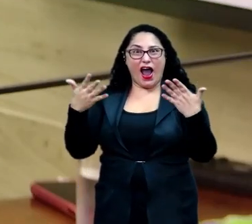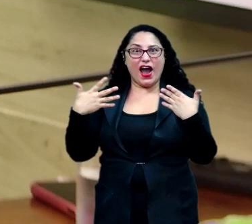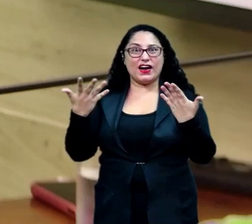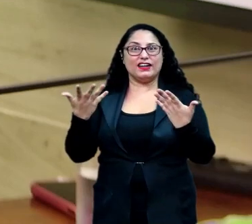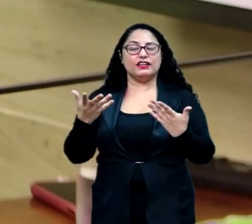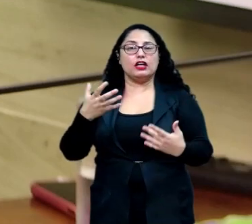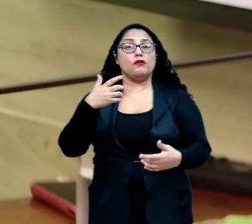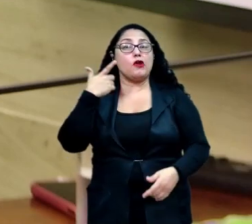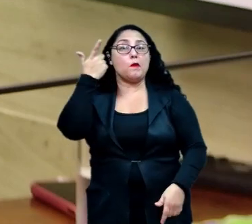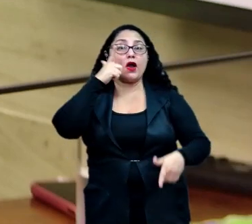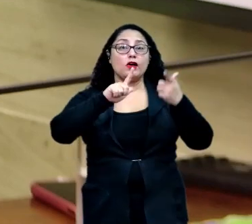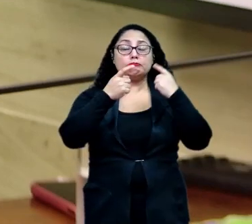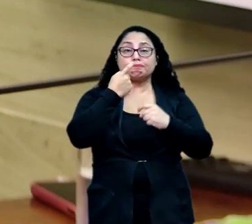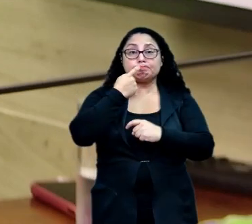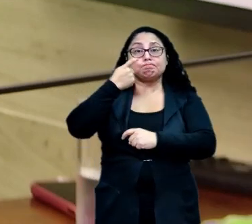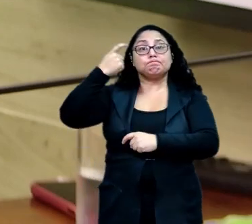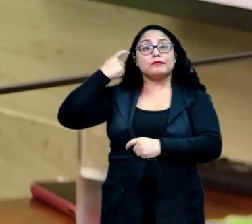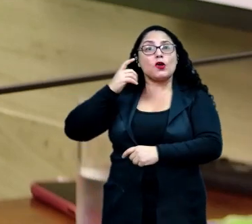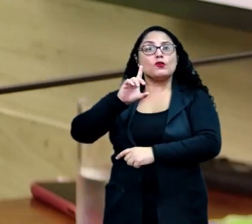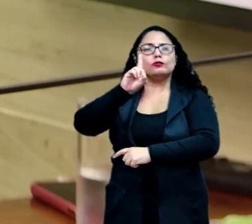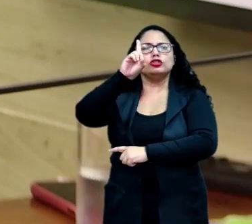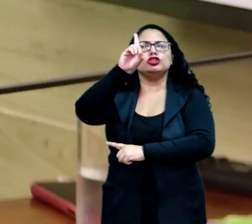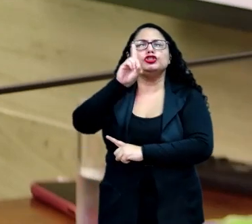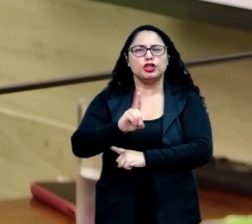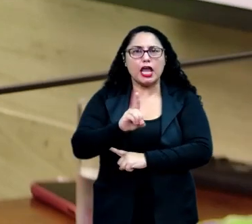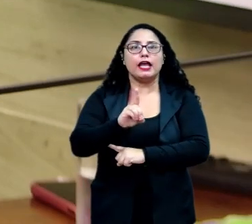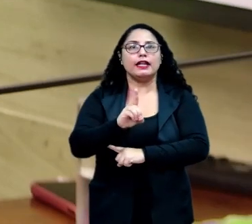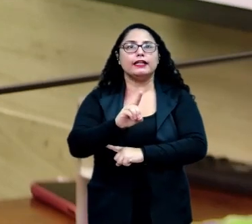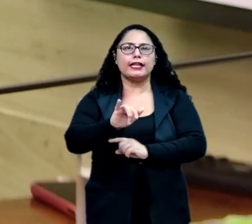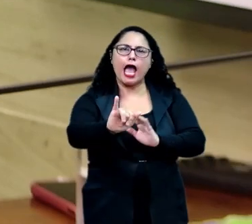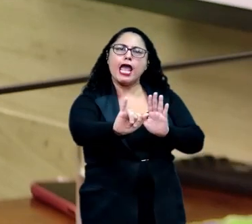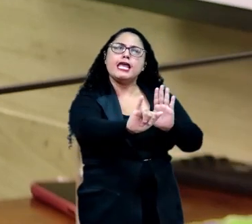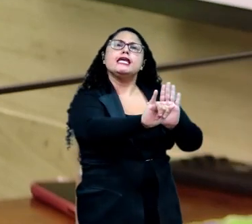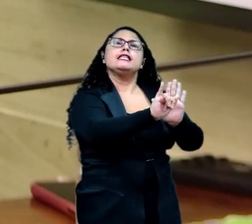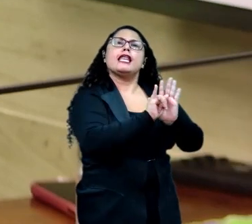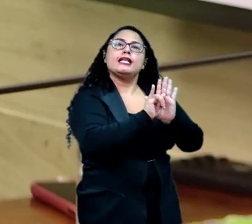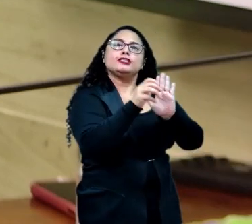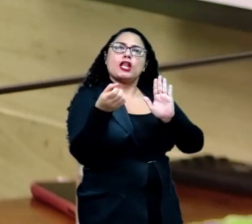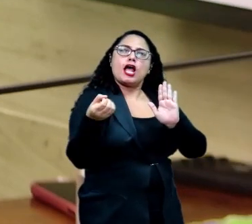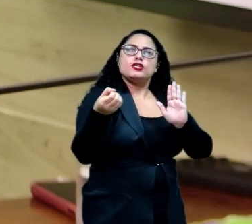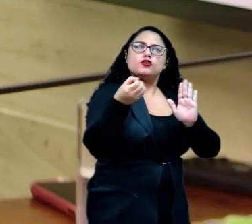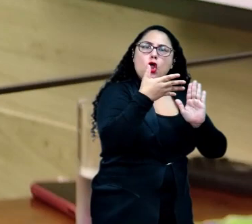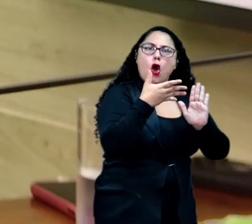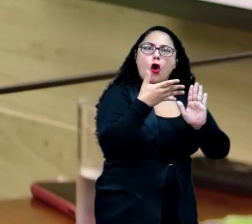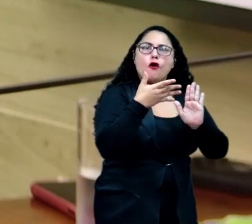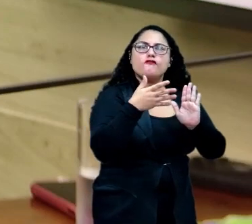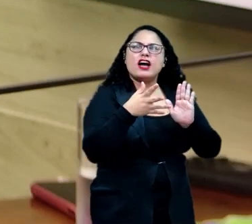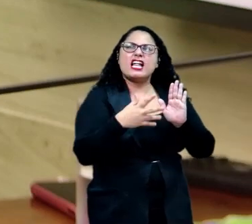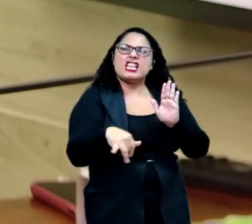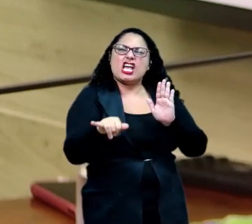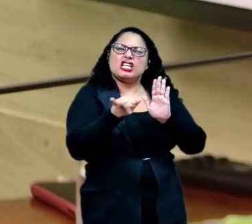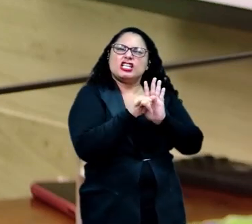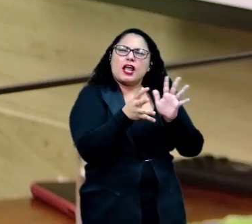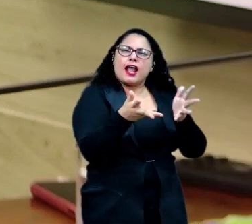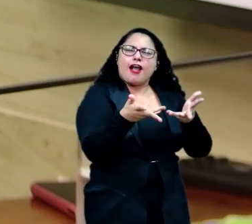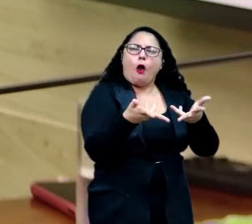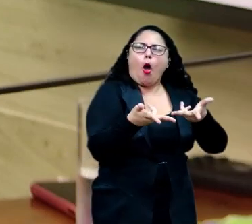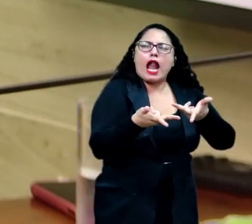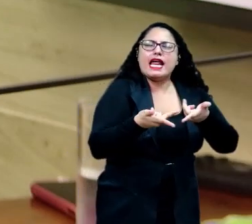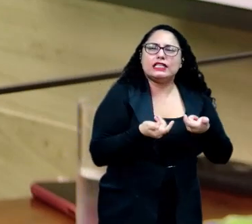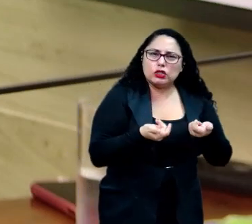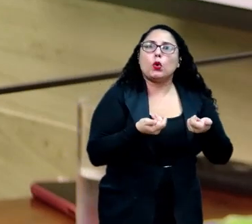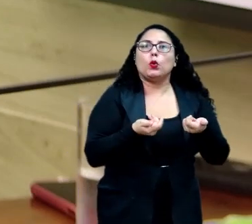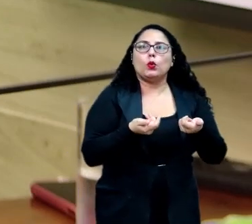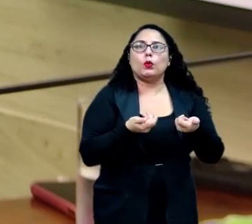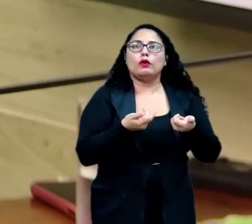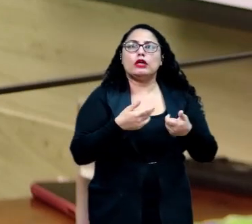Foi uma conquista recente que foi o direito da identidade nova, né? A identidade mais acolhedora,